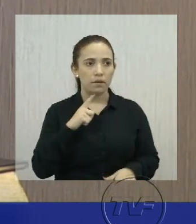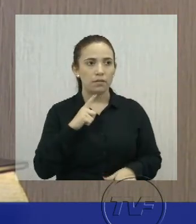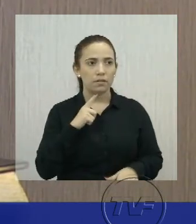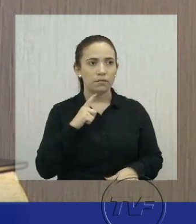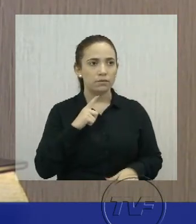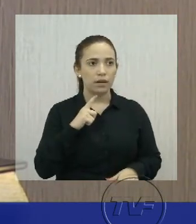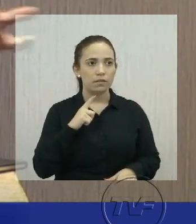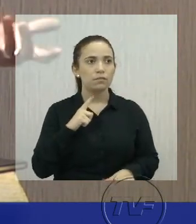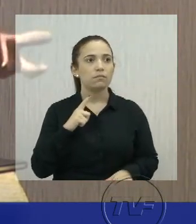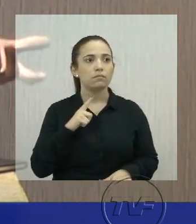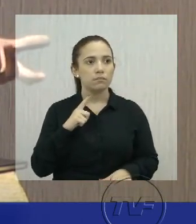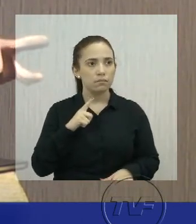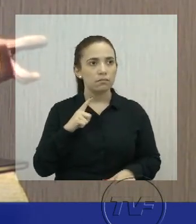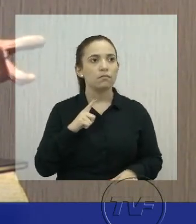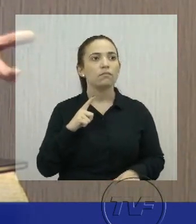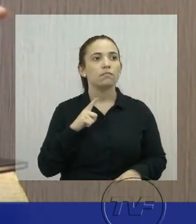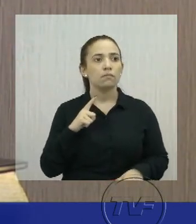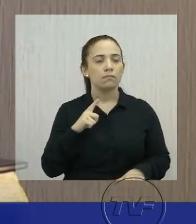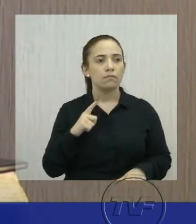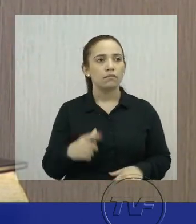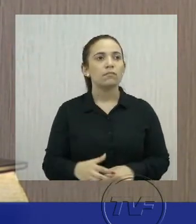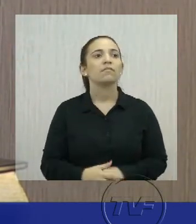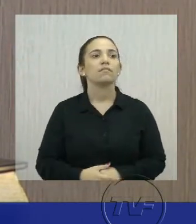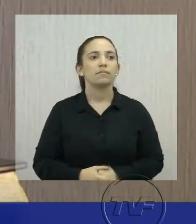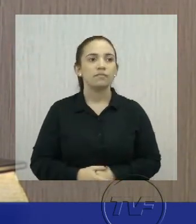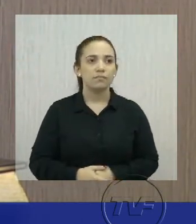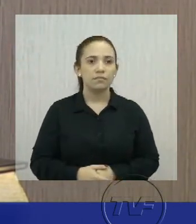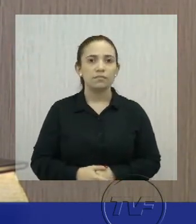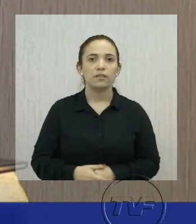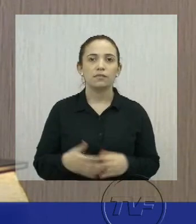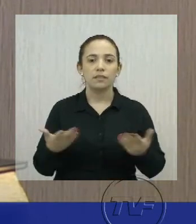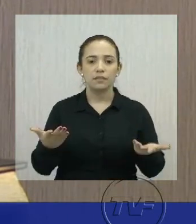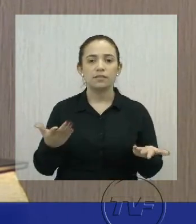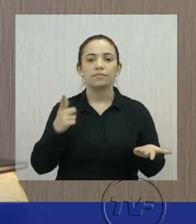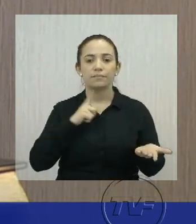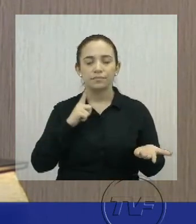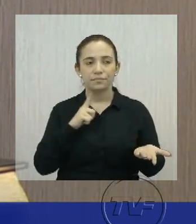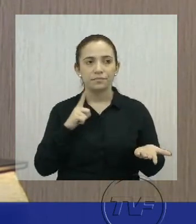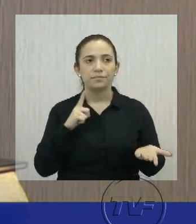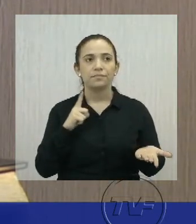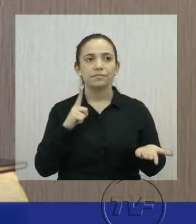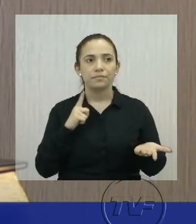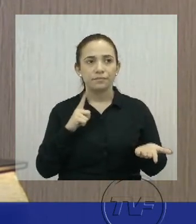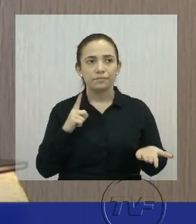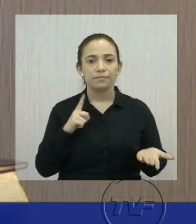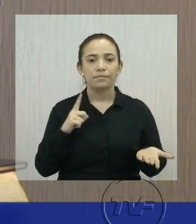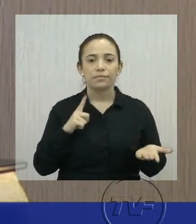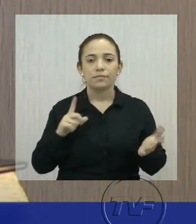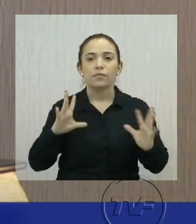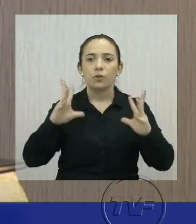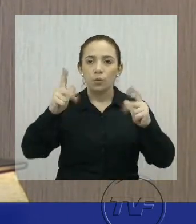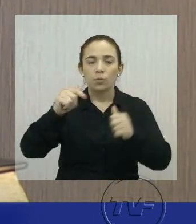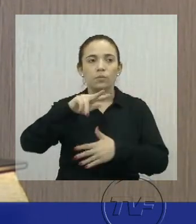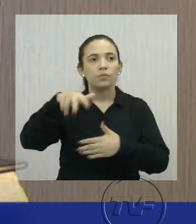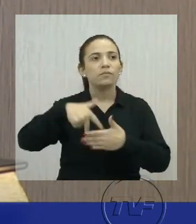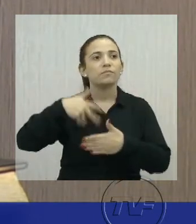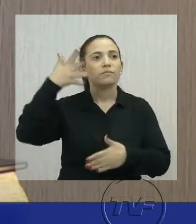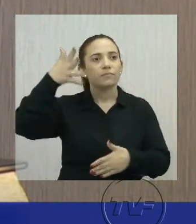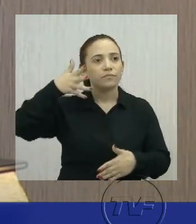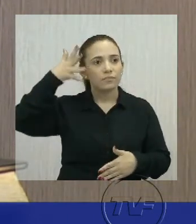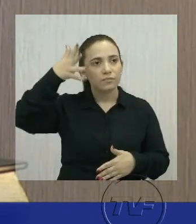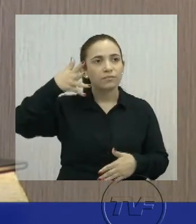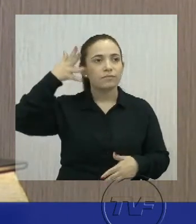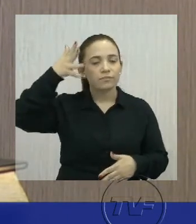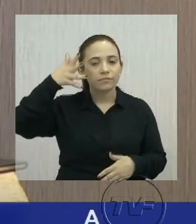relação com a cidade. É por isso um educador, aliás, todos excelentes oradores, pessoal. Muito obrigado,